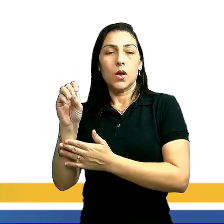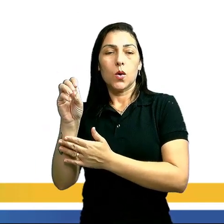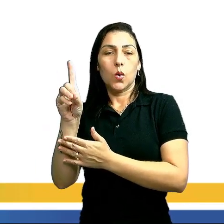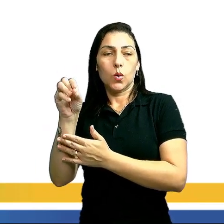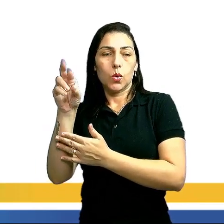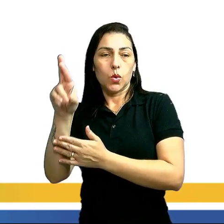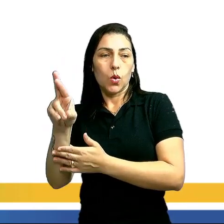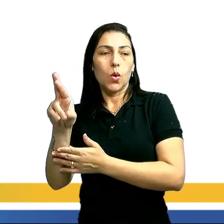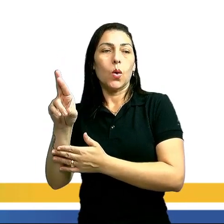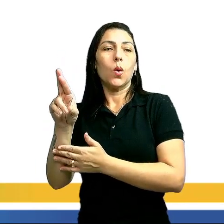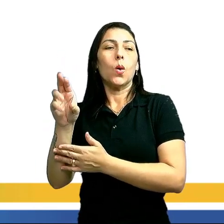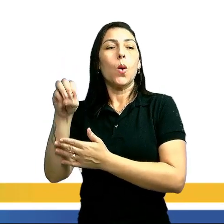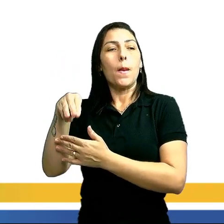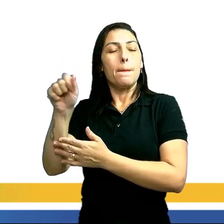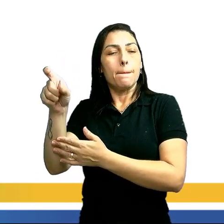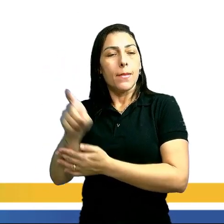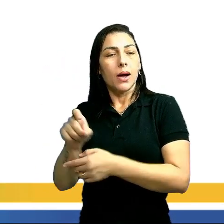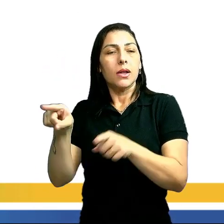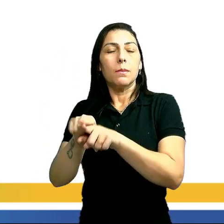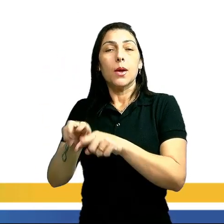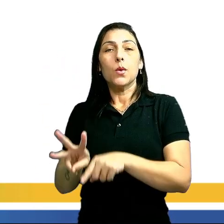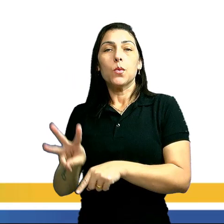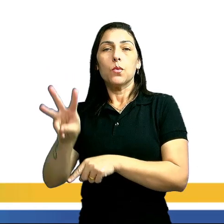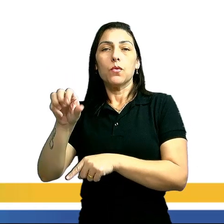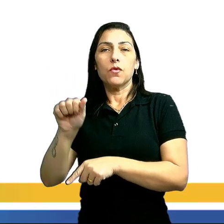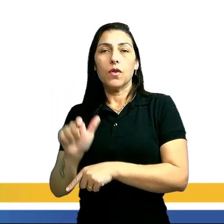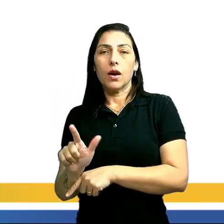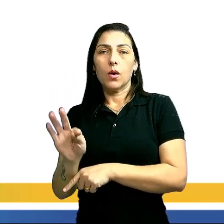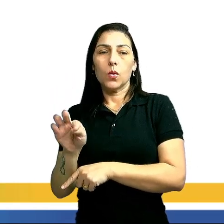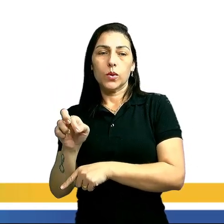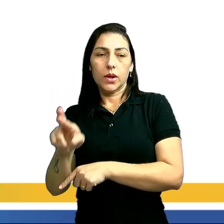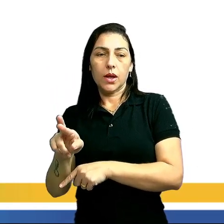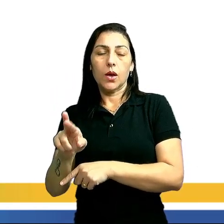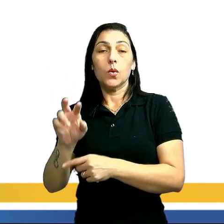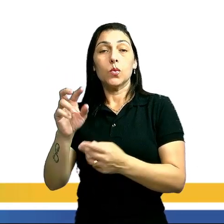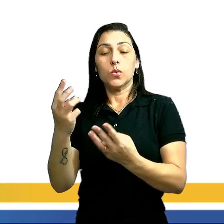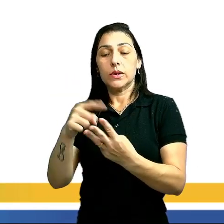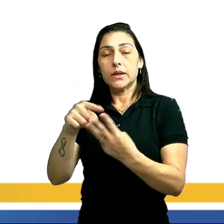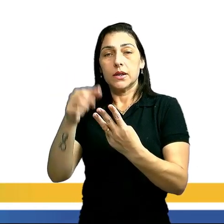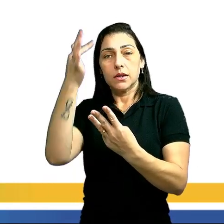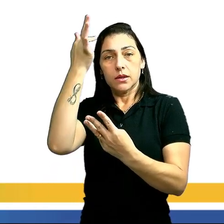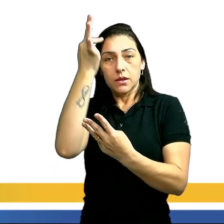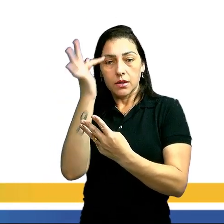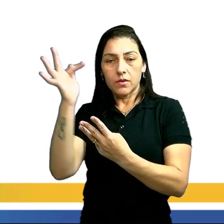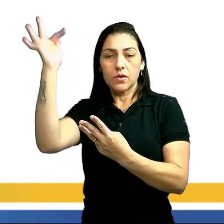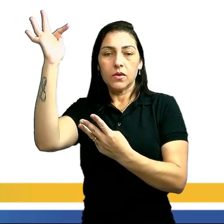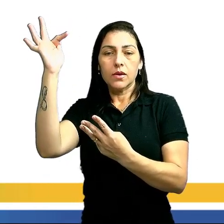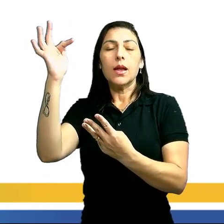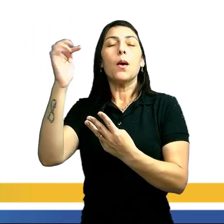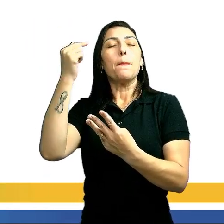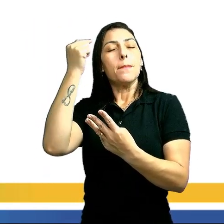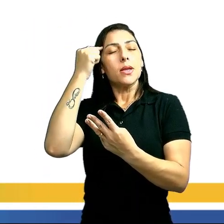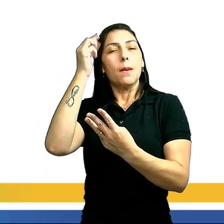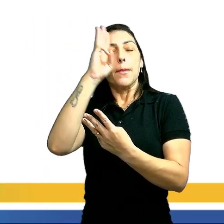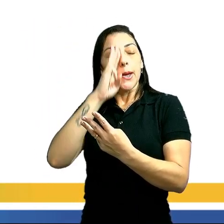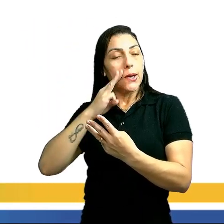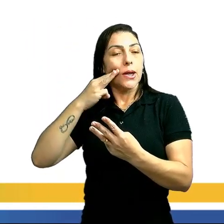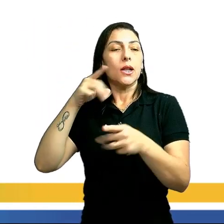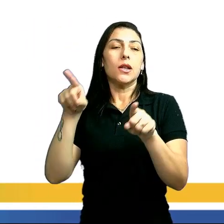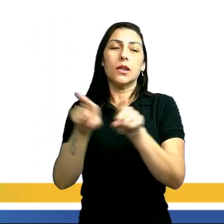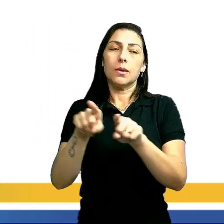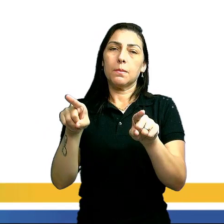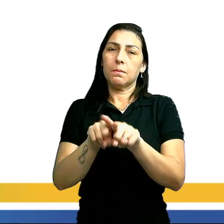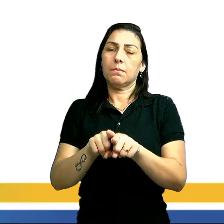Max Horkheim e o Walter Benjamin. Agora, eles seguem o pensamento de Karl Marx e tecem